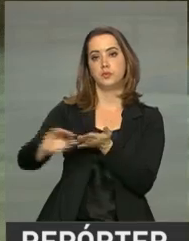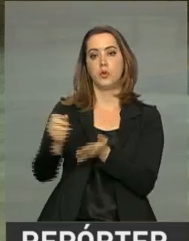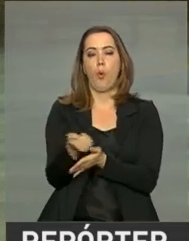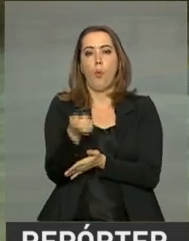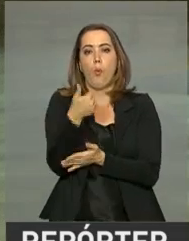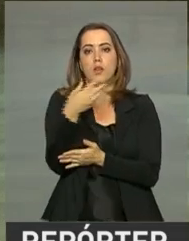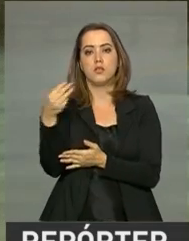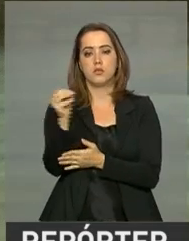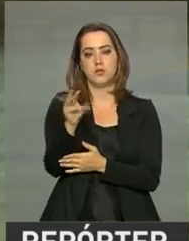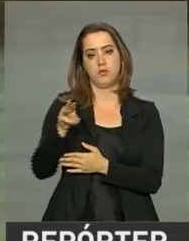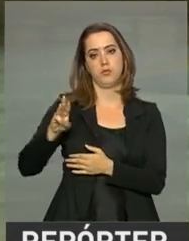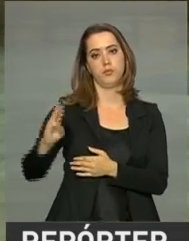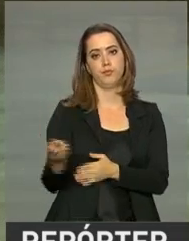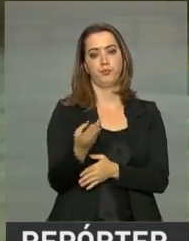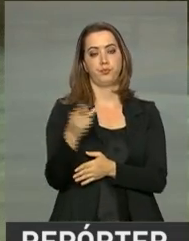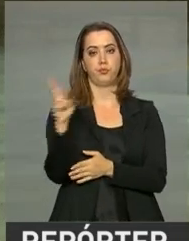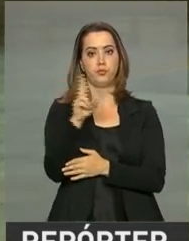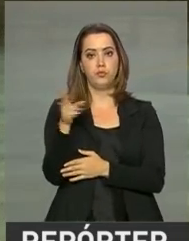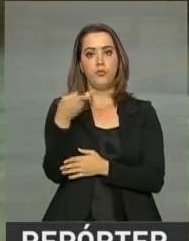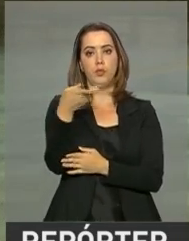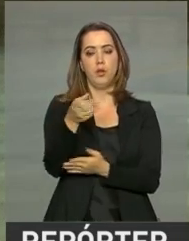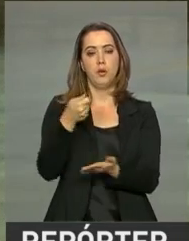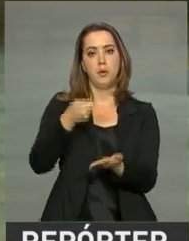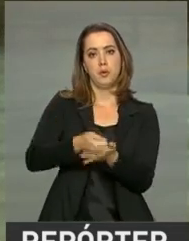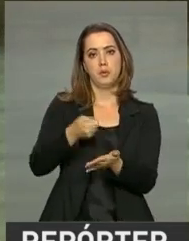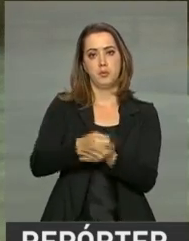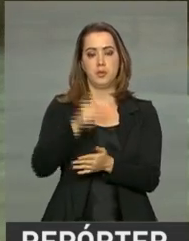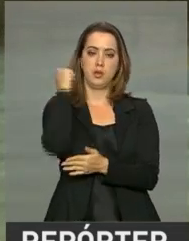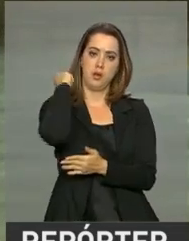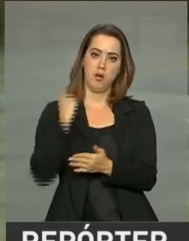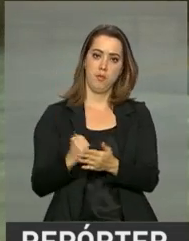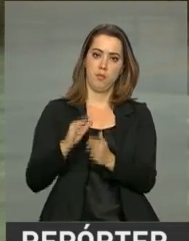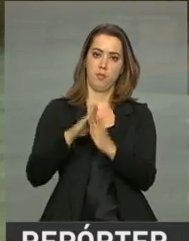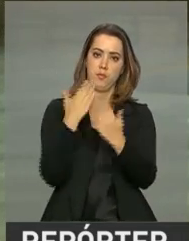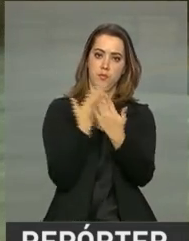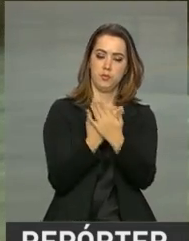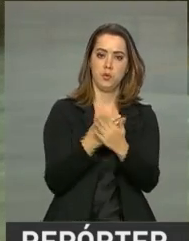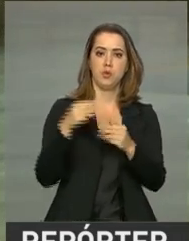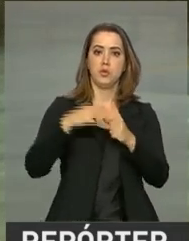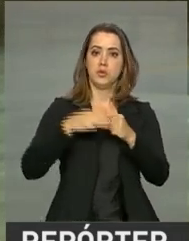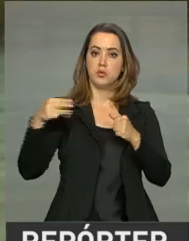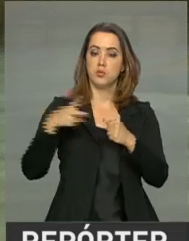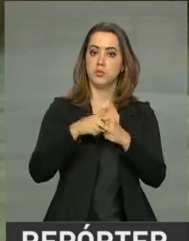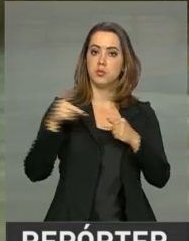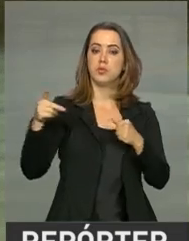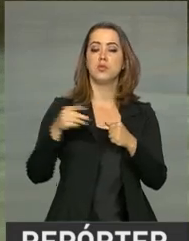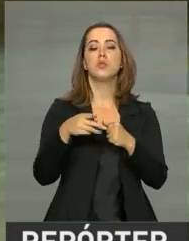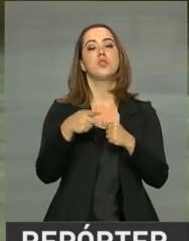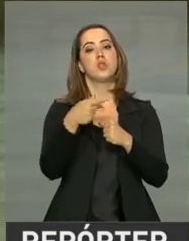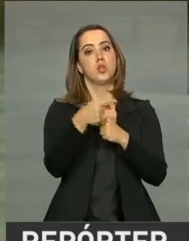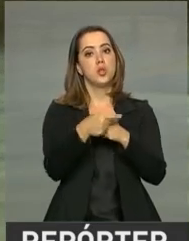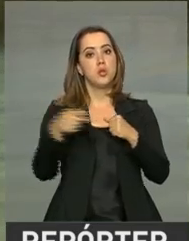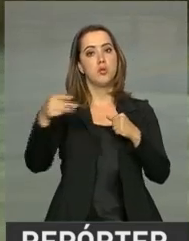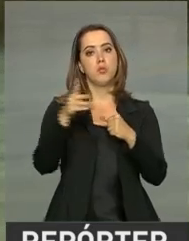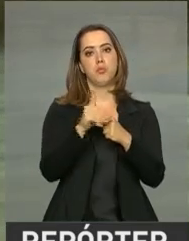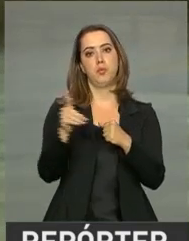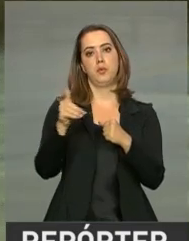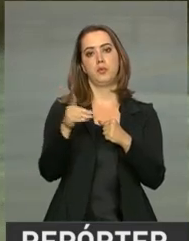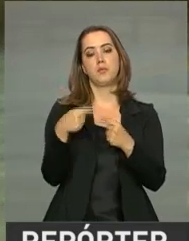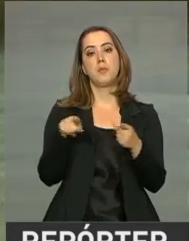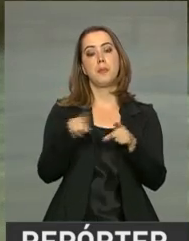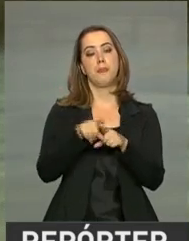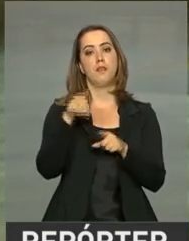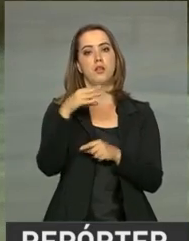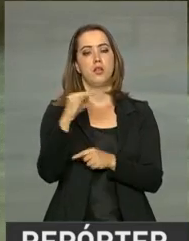quase 300 milhões de reais para o pagamento de bolsas de estudo, de mestrado, doutorado e pós-doutorado. O